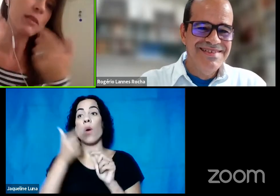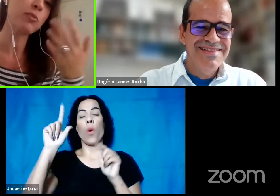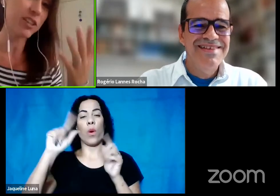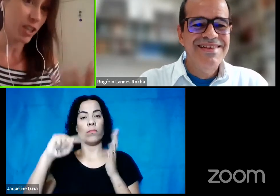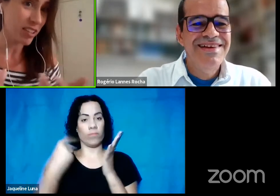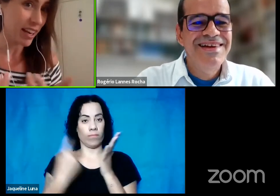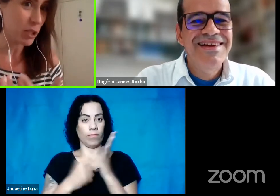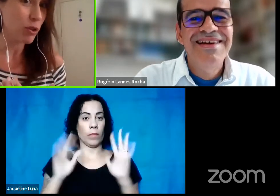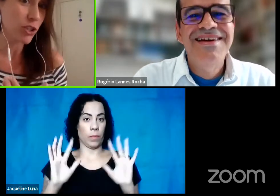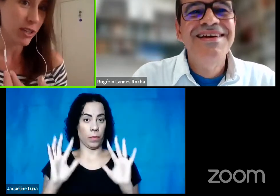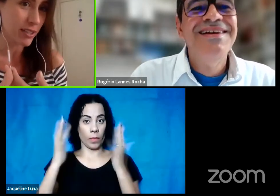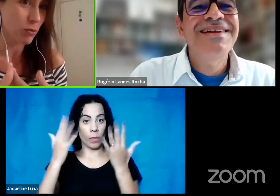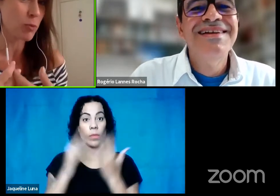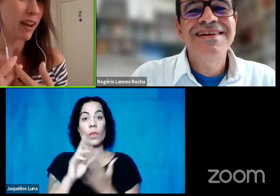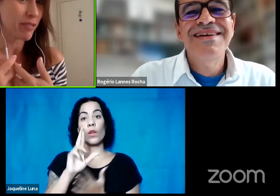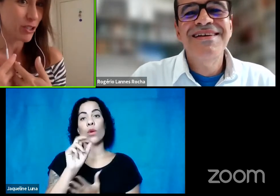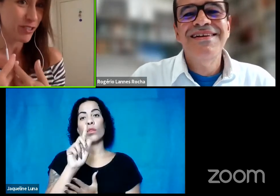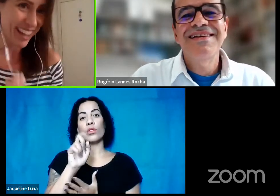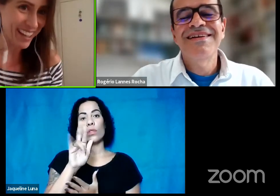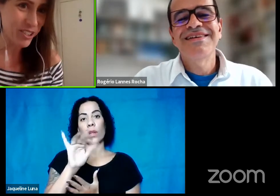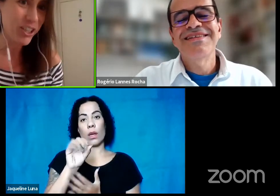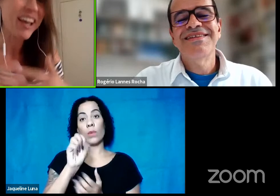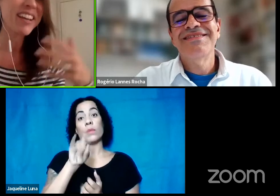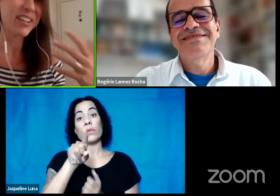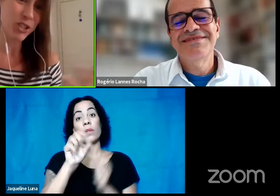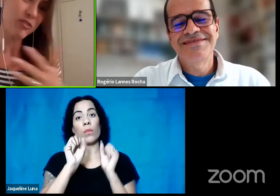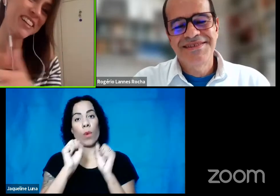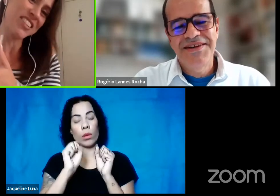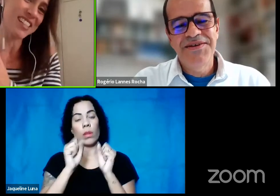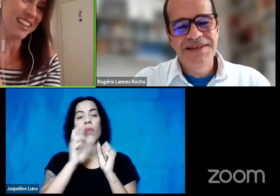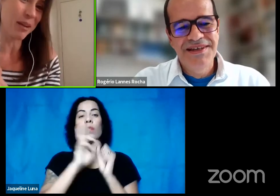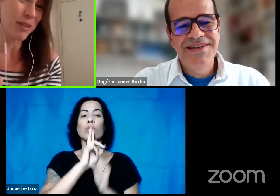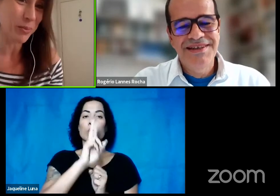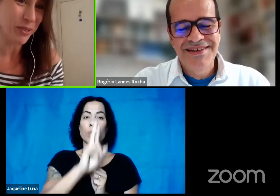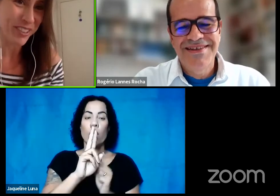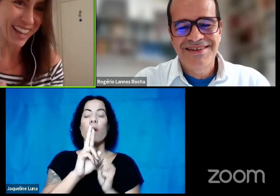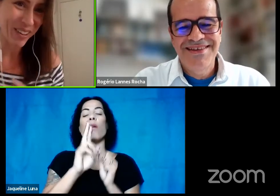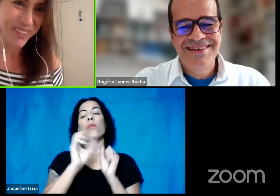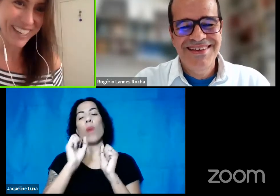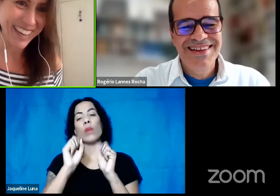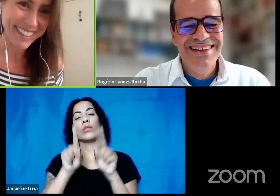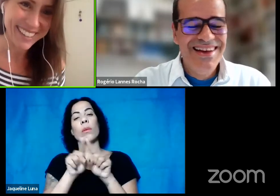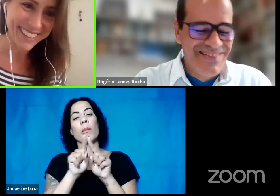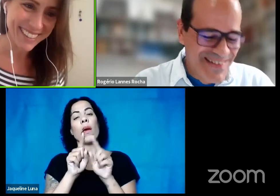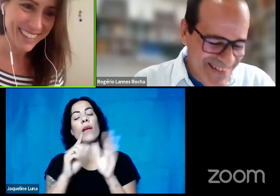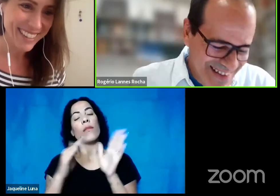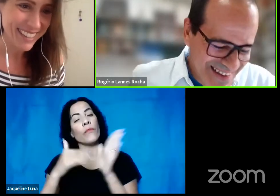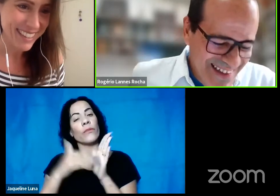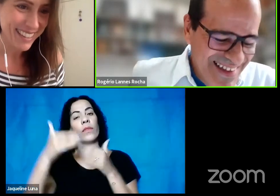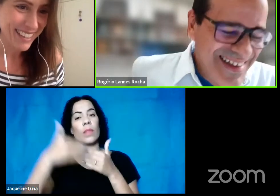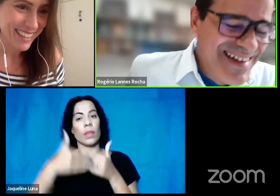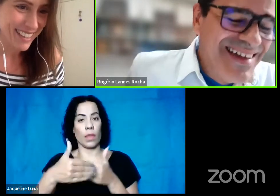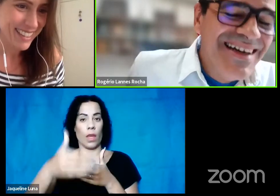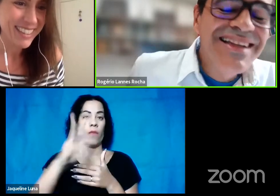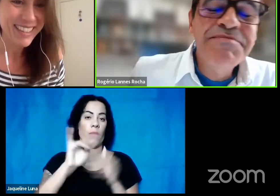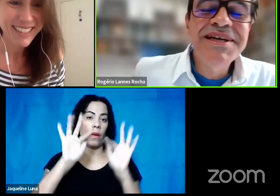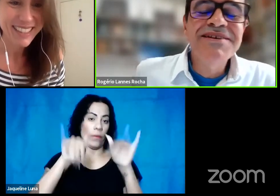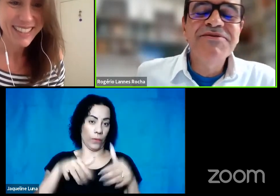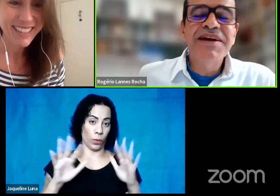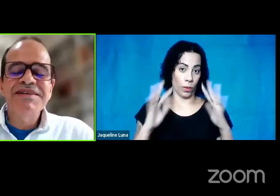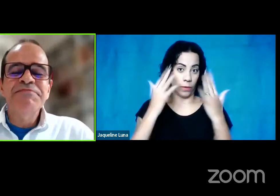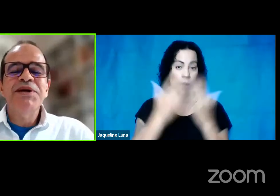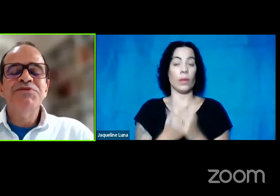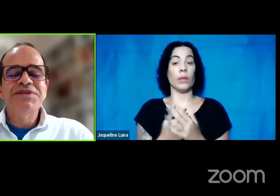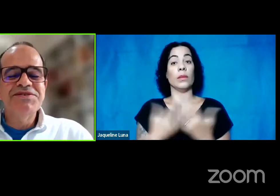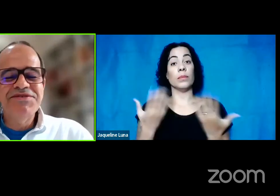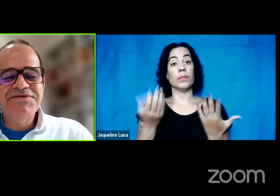Rogéria, se você puder, já traz, por gentileza, as tuas palavras finais e a gente vai já se encaminhando para o final. Obrigada. Tá bom. Ainda bem